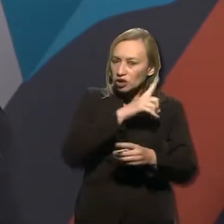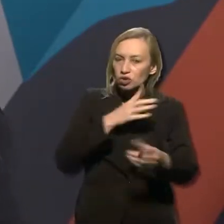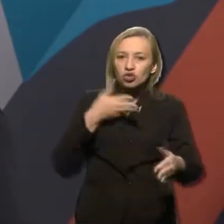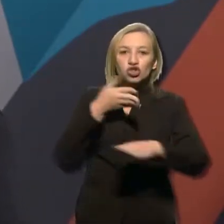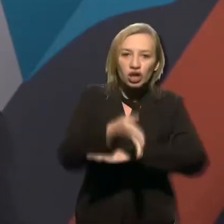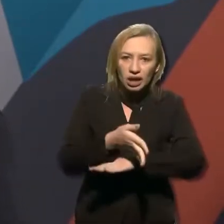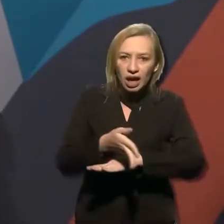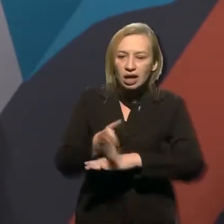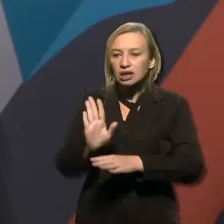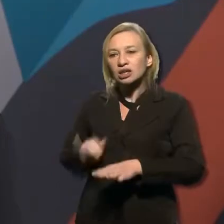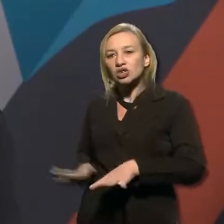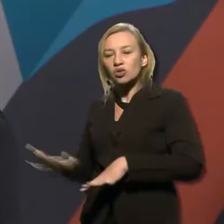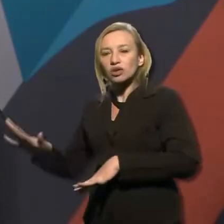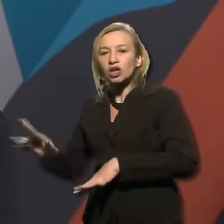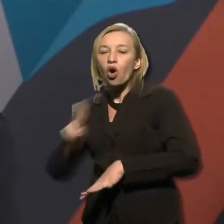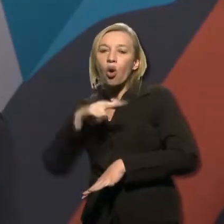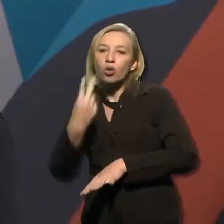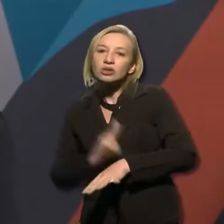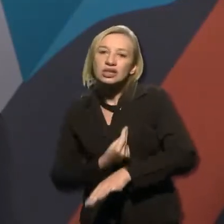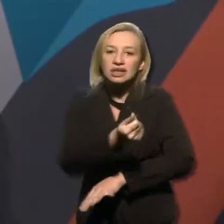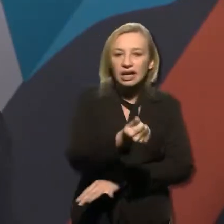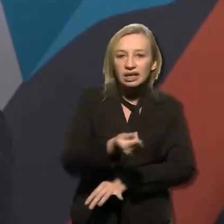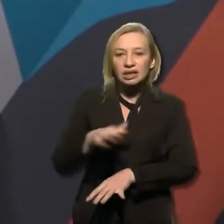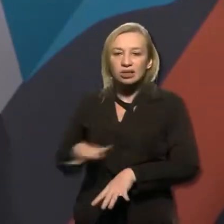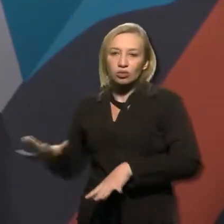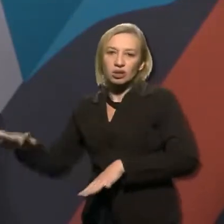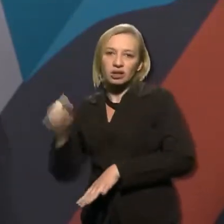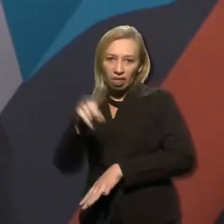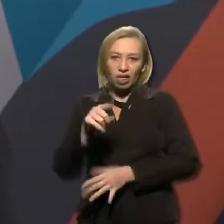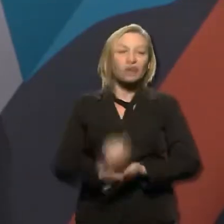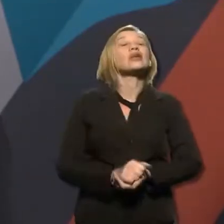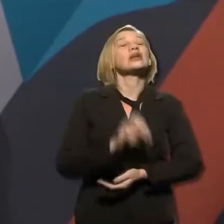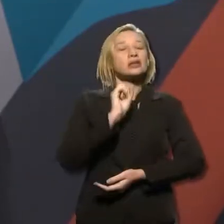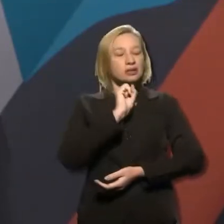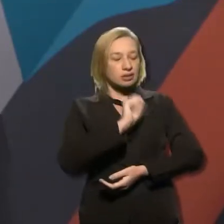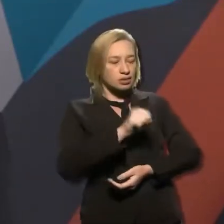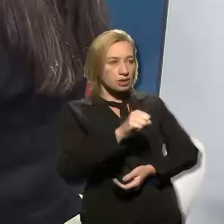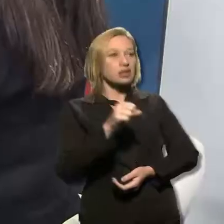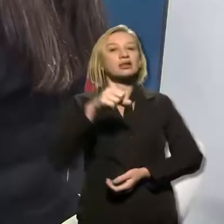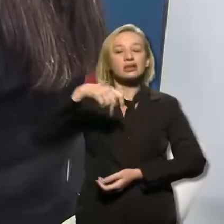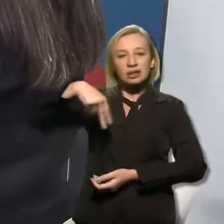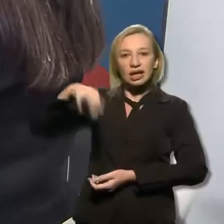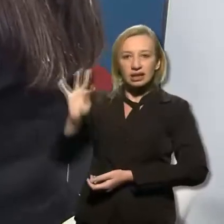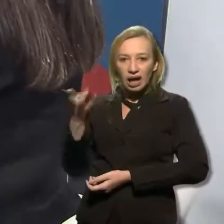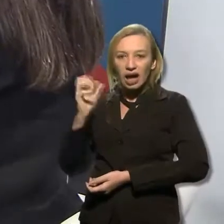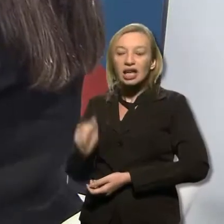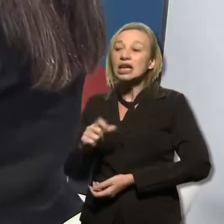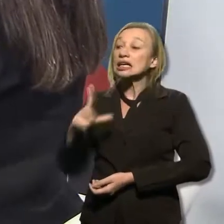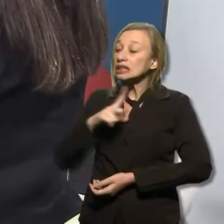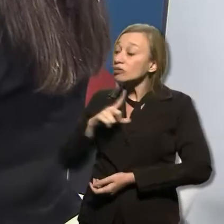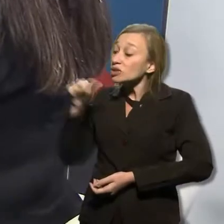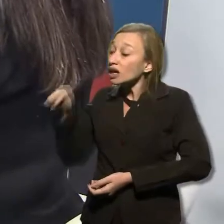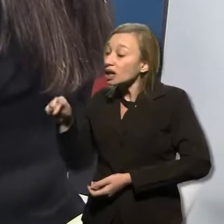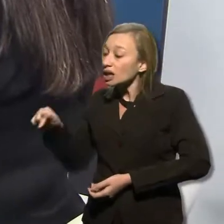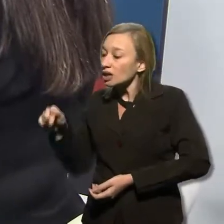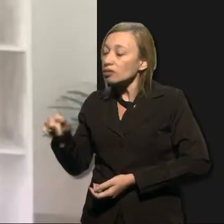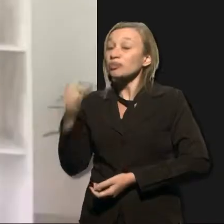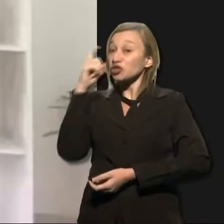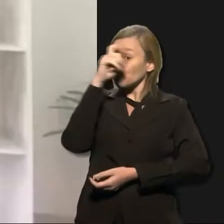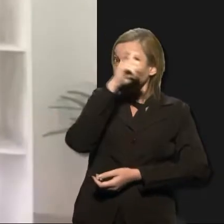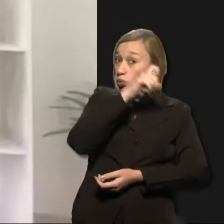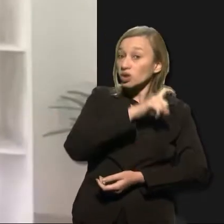um pouco mais de dificuldade de chegar nas comunidades ou de sair das comunidades, né? Exatamente, Natália. A gente tem